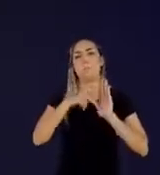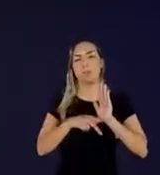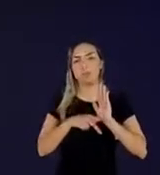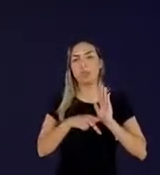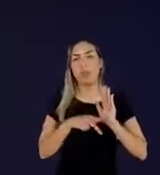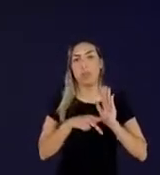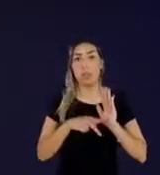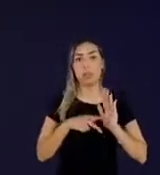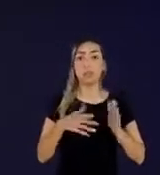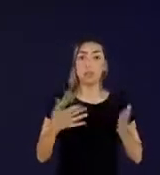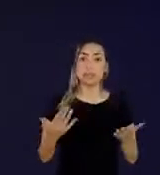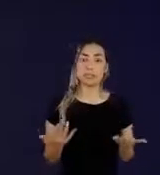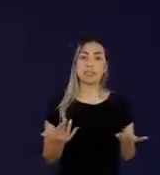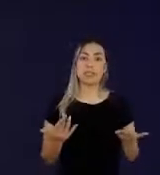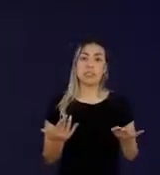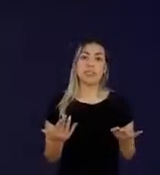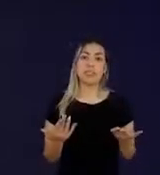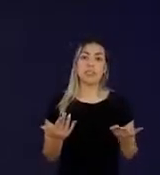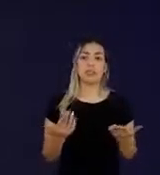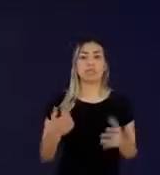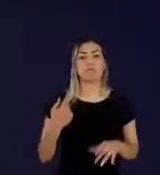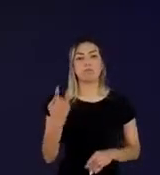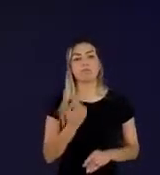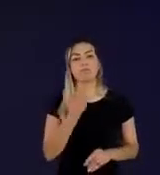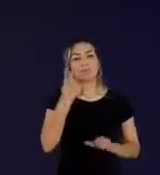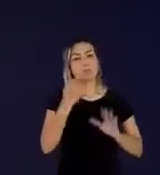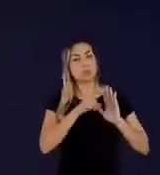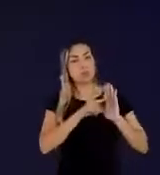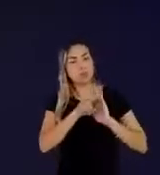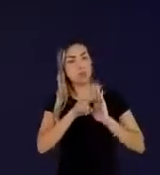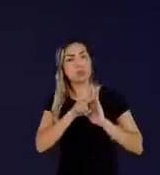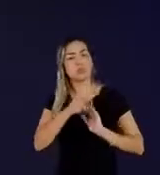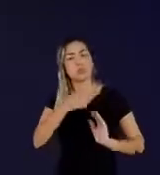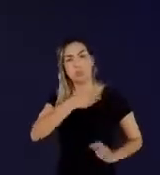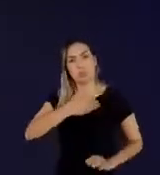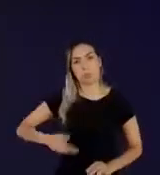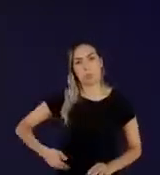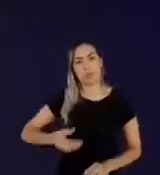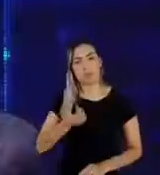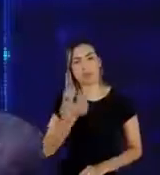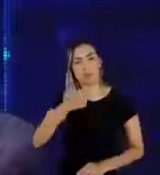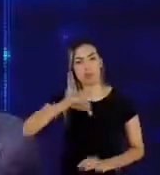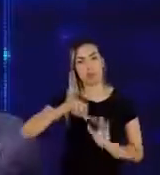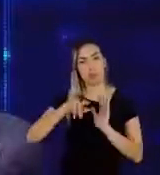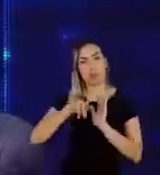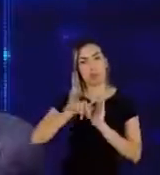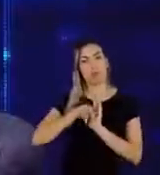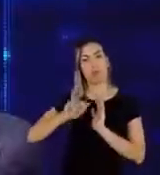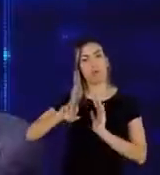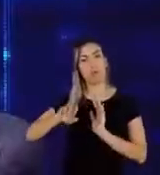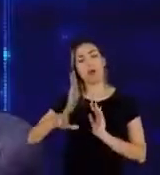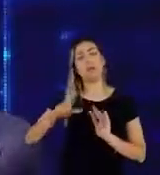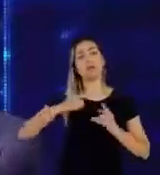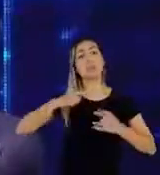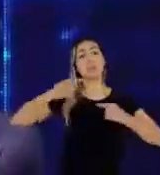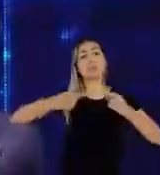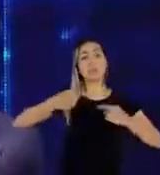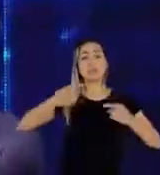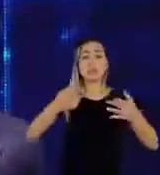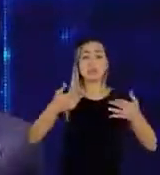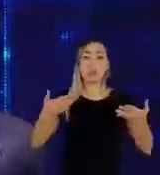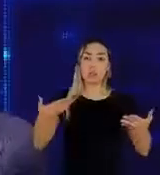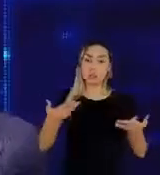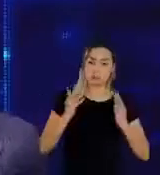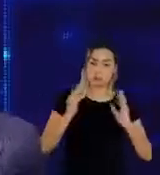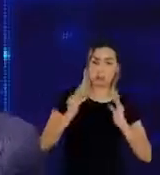nesse sentido, a consulta pública 69 da ANEEL, ela vem aí para trazer essa discussão num momento muito oportuno.